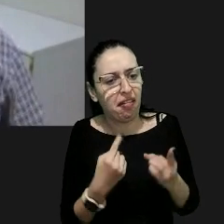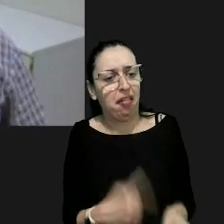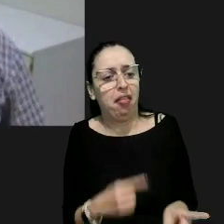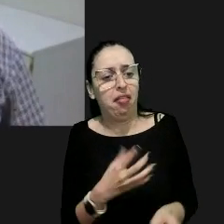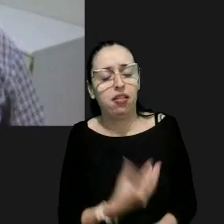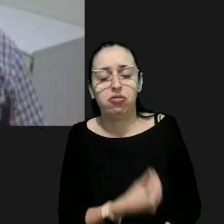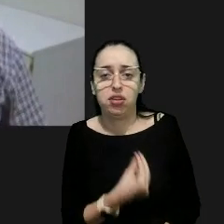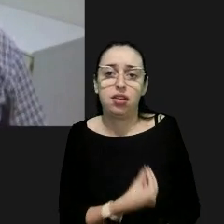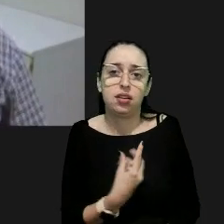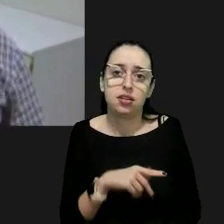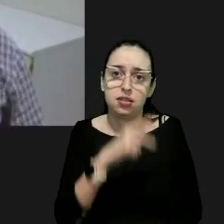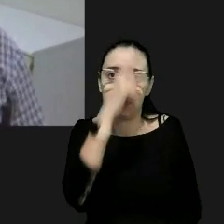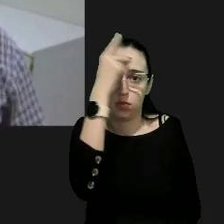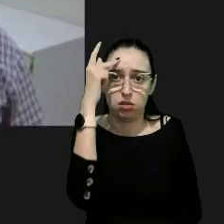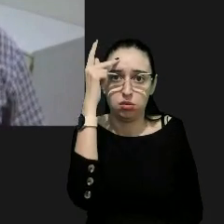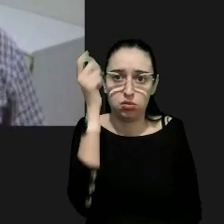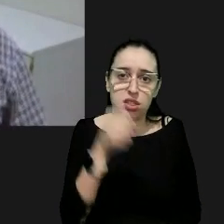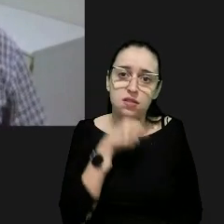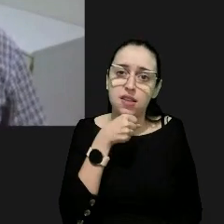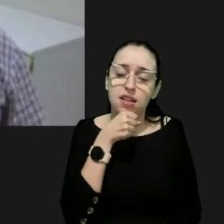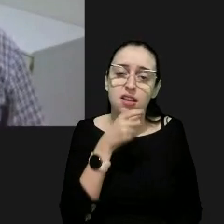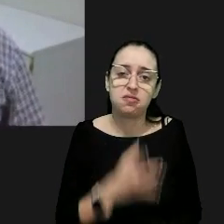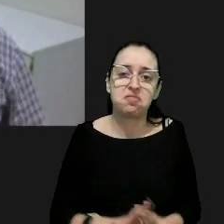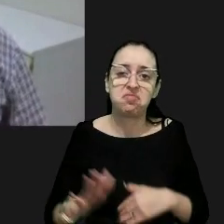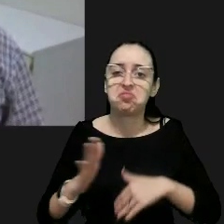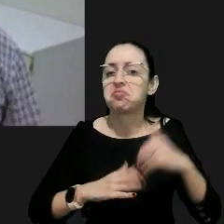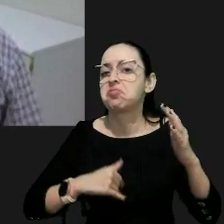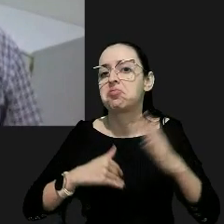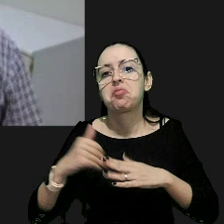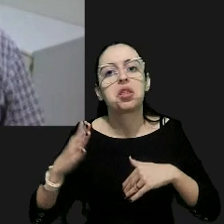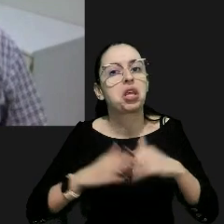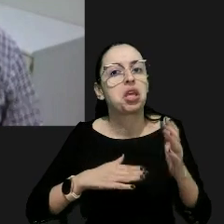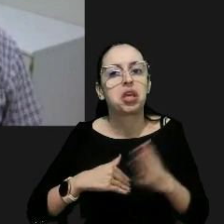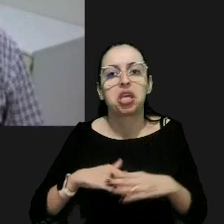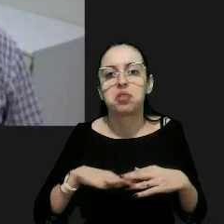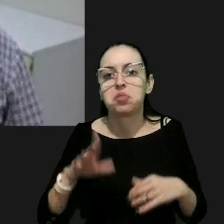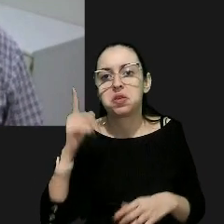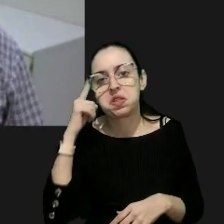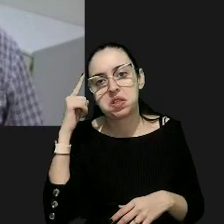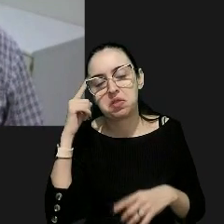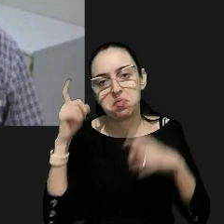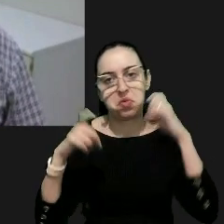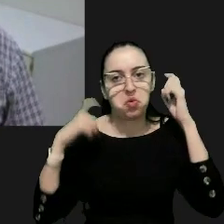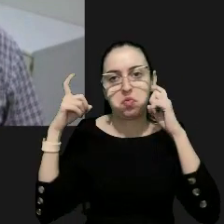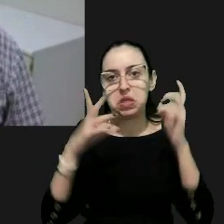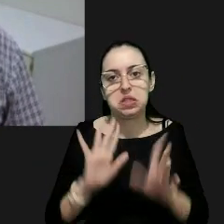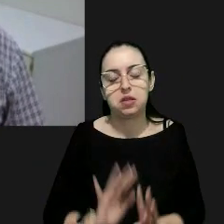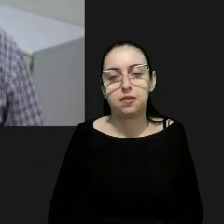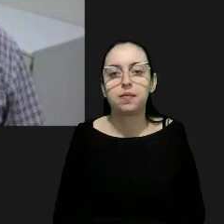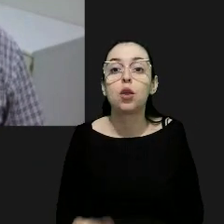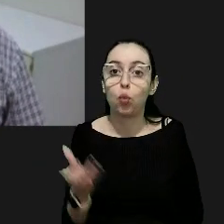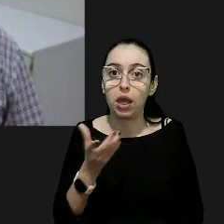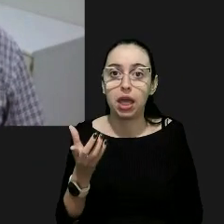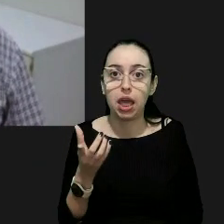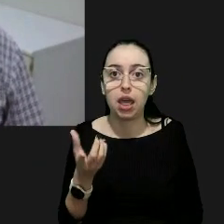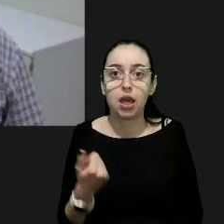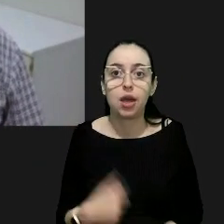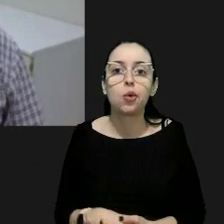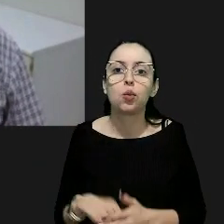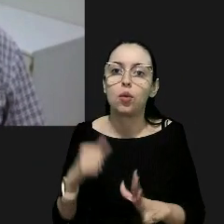filhos atormentam a vida delas sem o menor pudor.